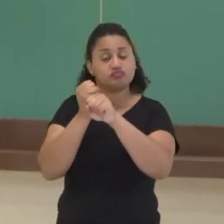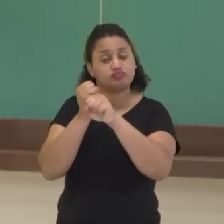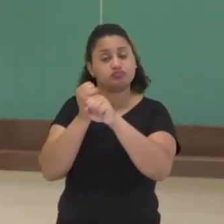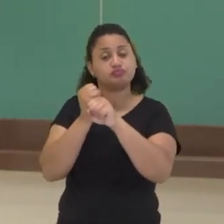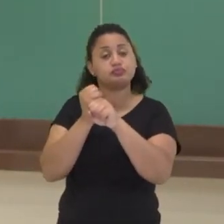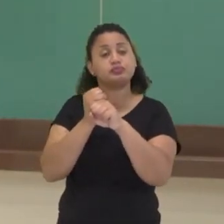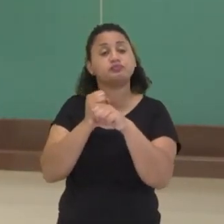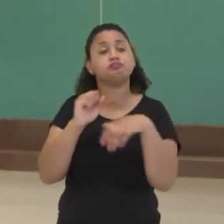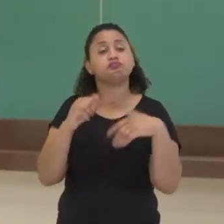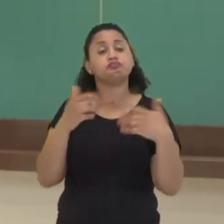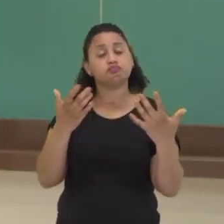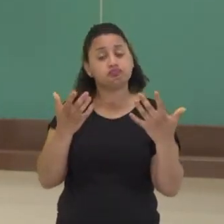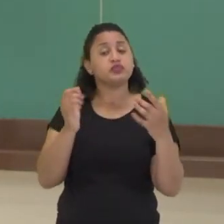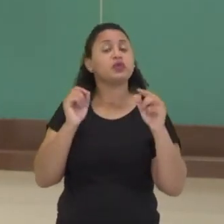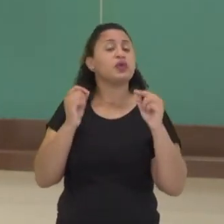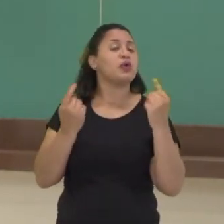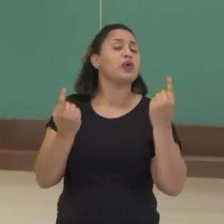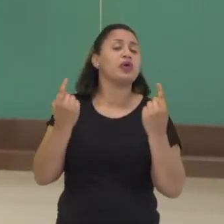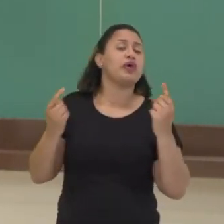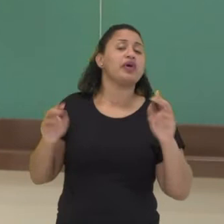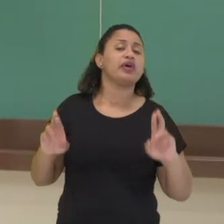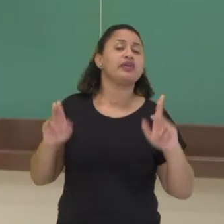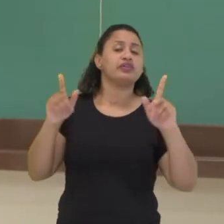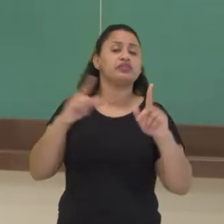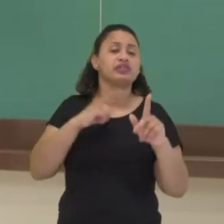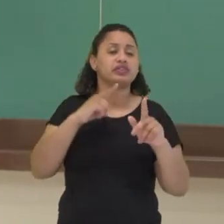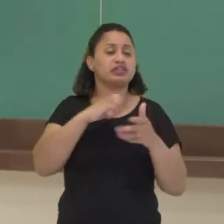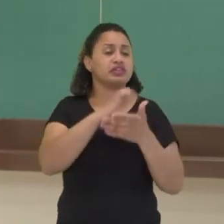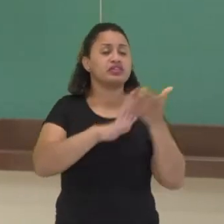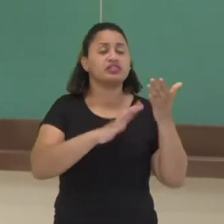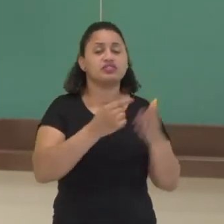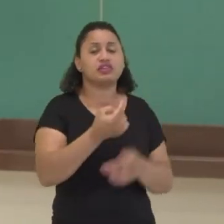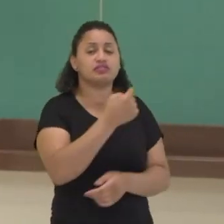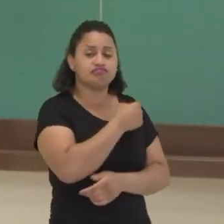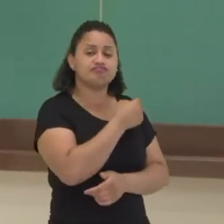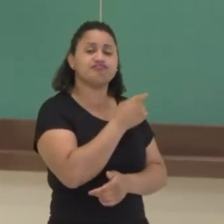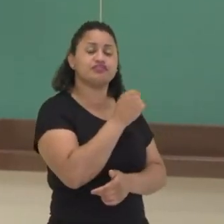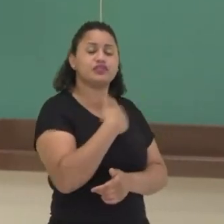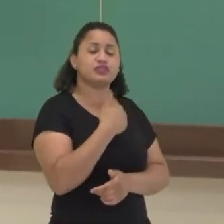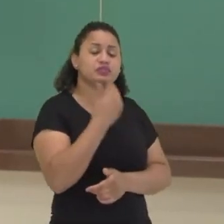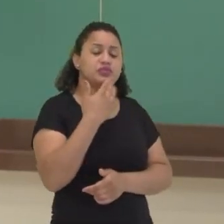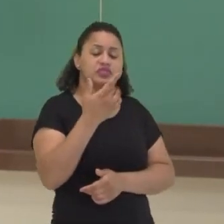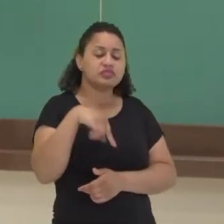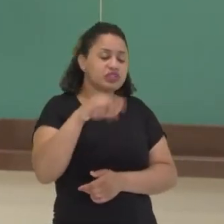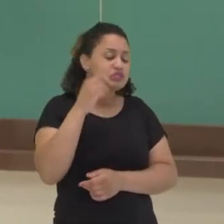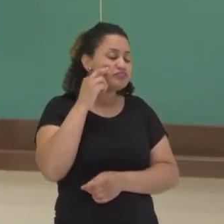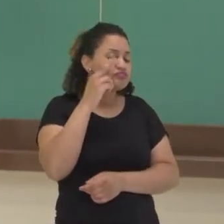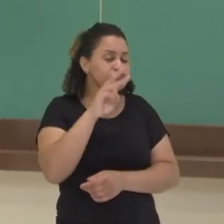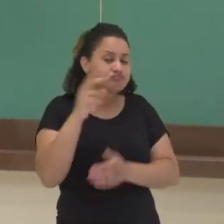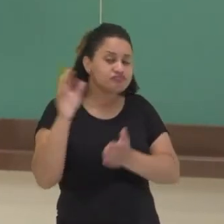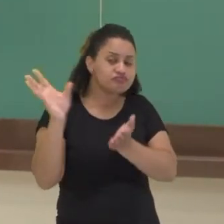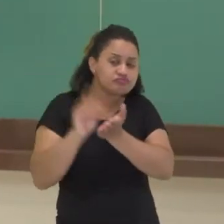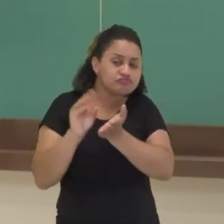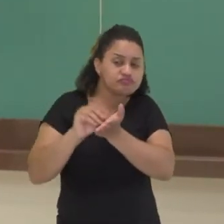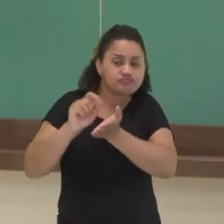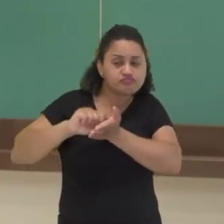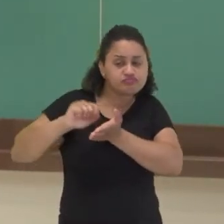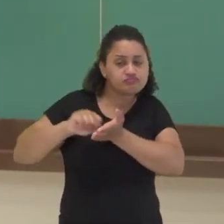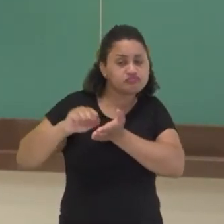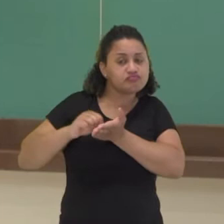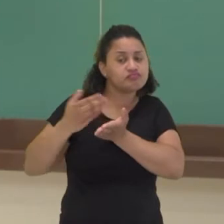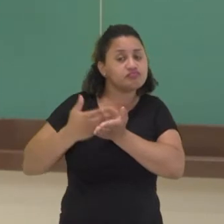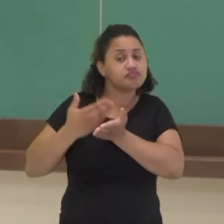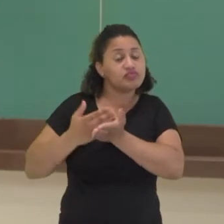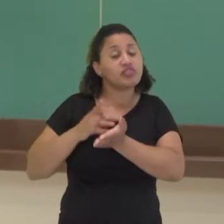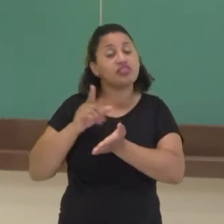setor. Que diferença eu tenho do exercício anterior, que eu pedi para que vocês acompanhassem e anotassem no caderno? Lá eu